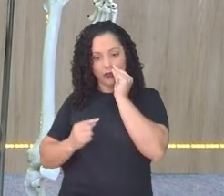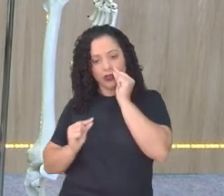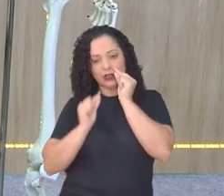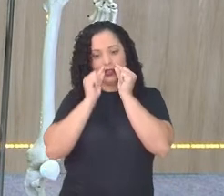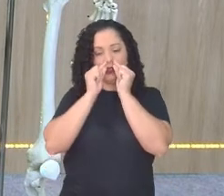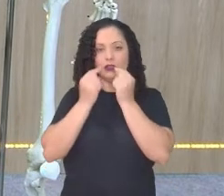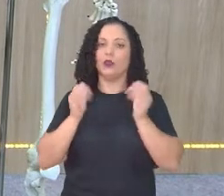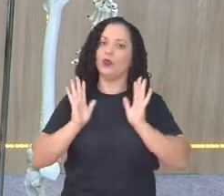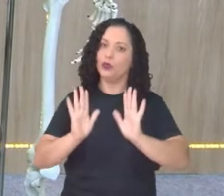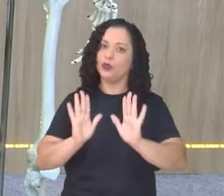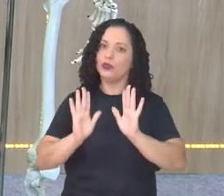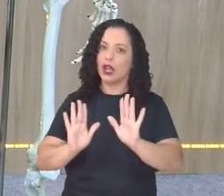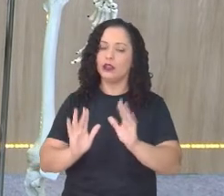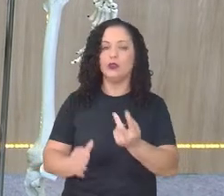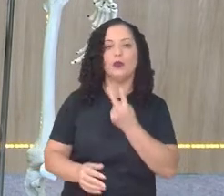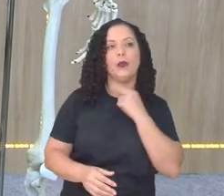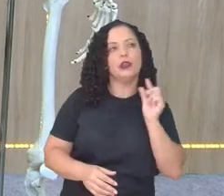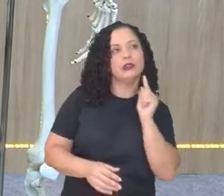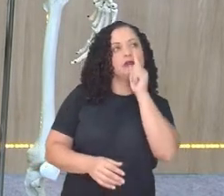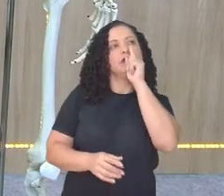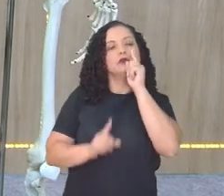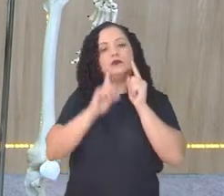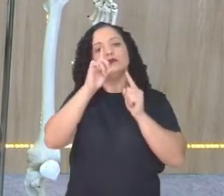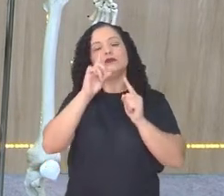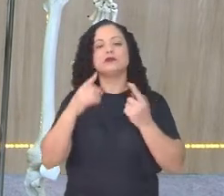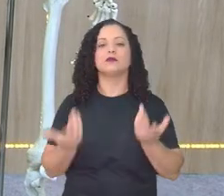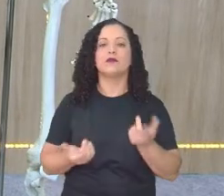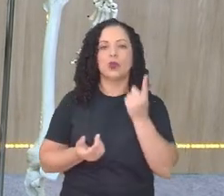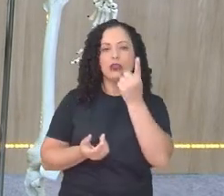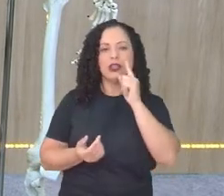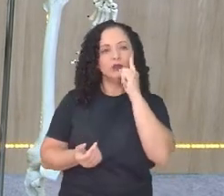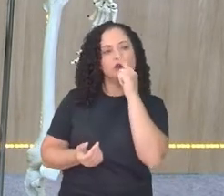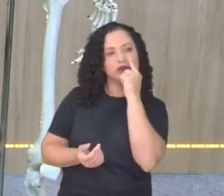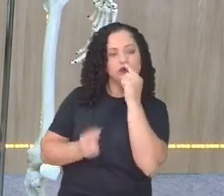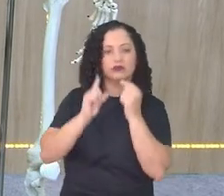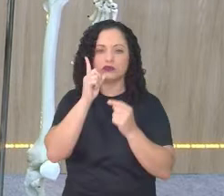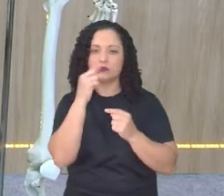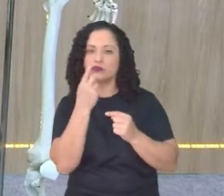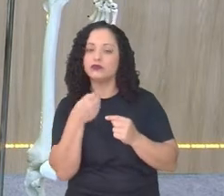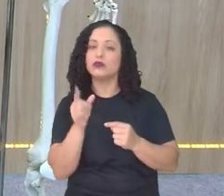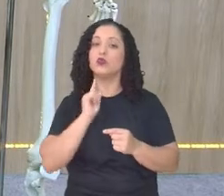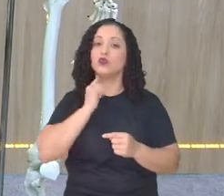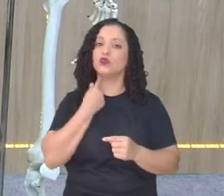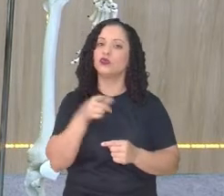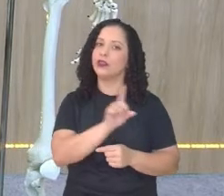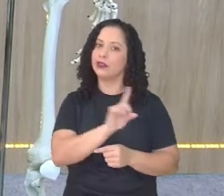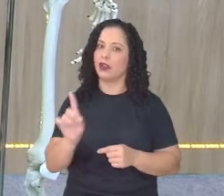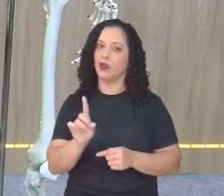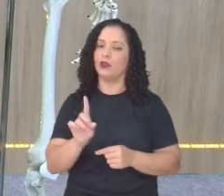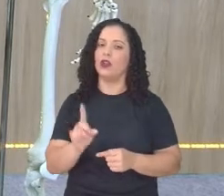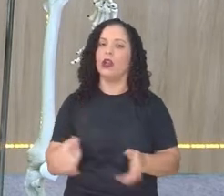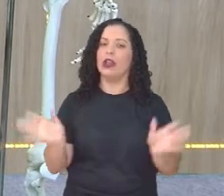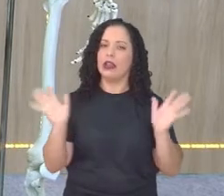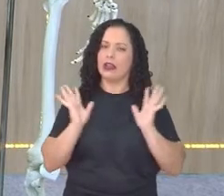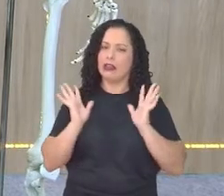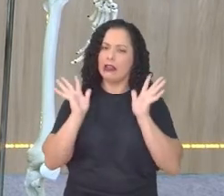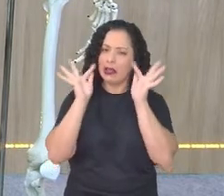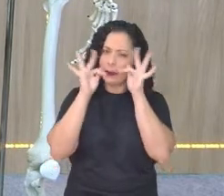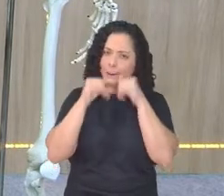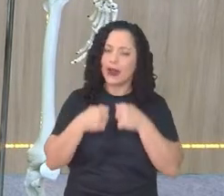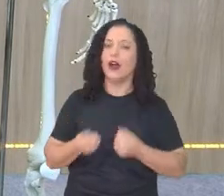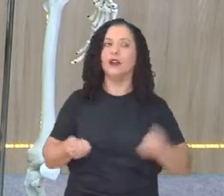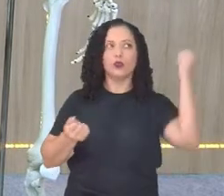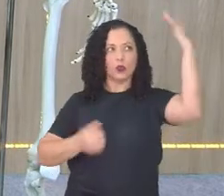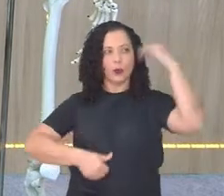objeto no nariz e da questão da mão, ou no caso do dedo, da unha, estando suja. Deixa para fazer essa limpeza na hora do banho,